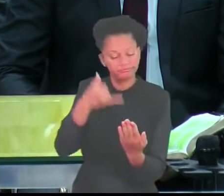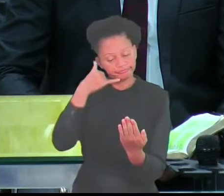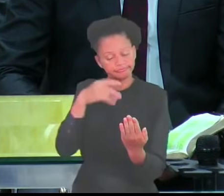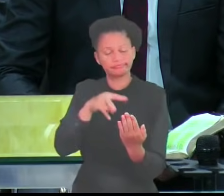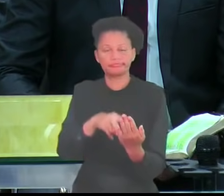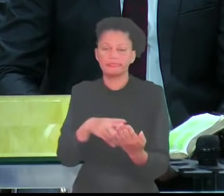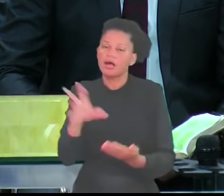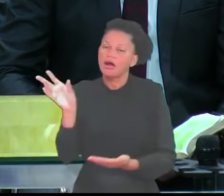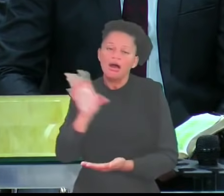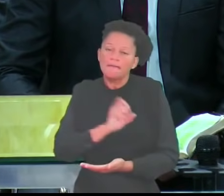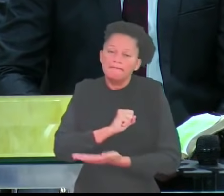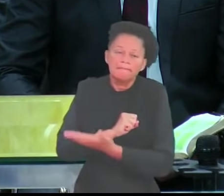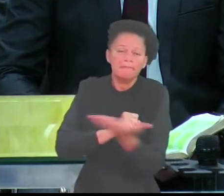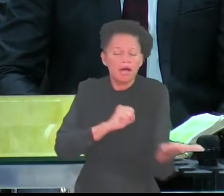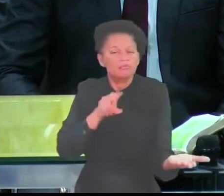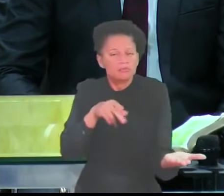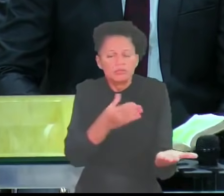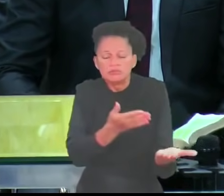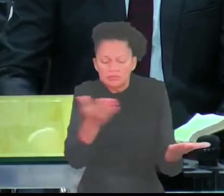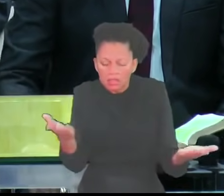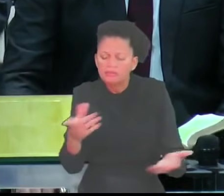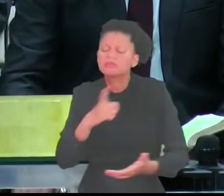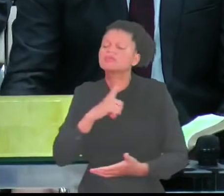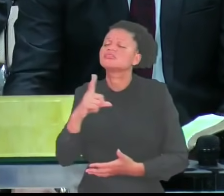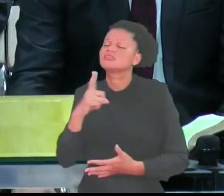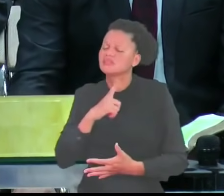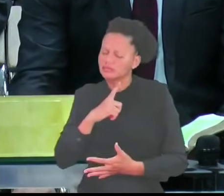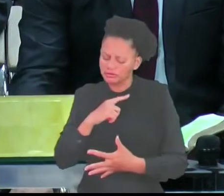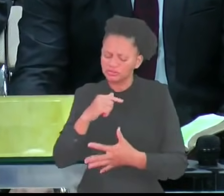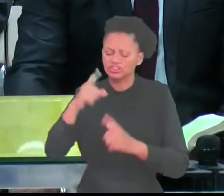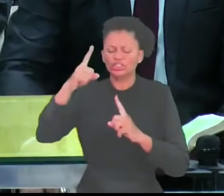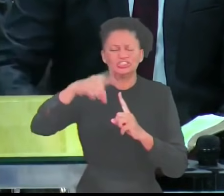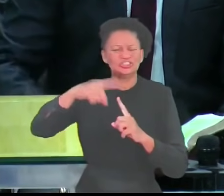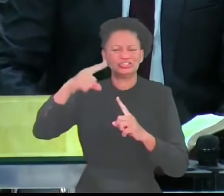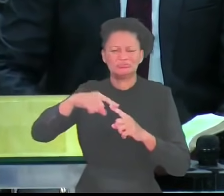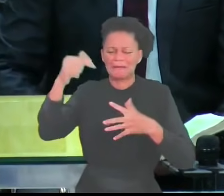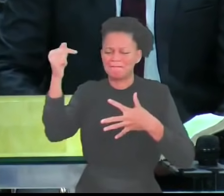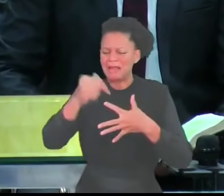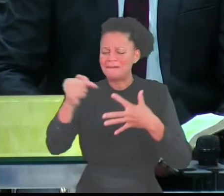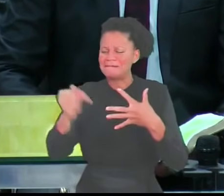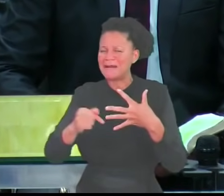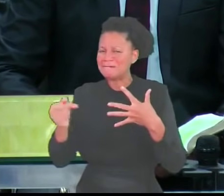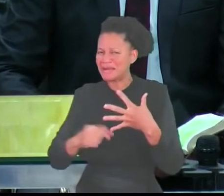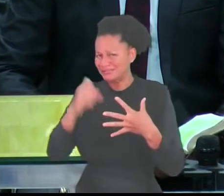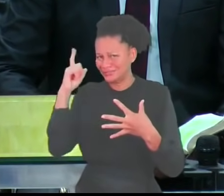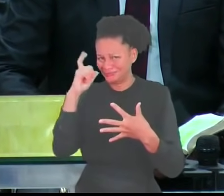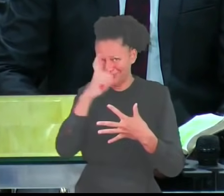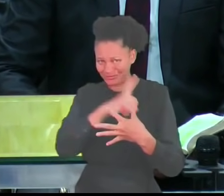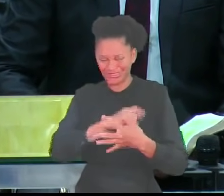Meus prezados irmãos, existem muitos tipos de desertos.